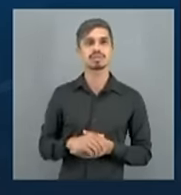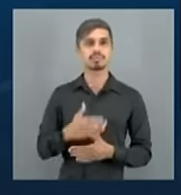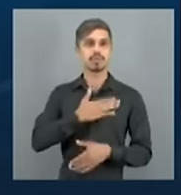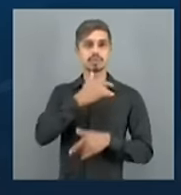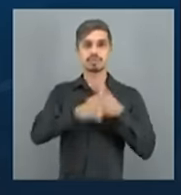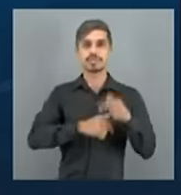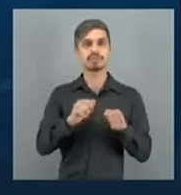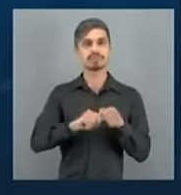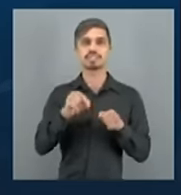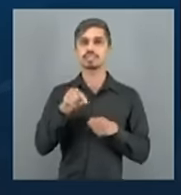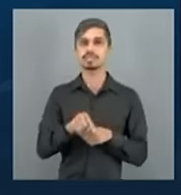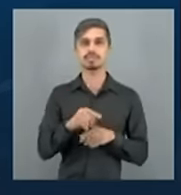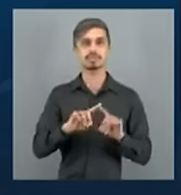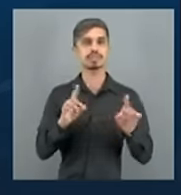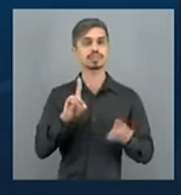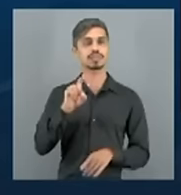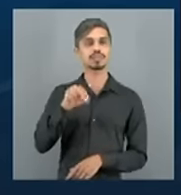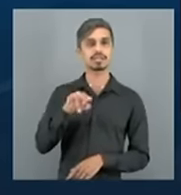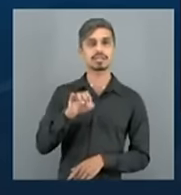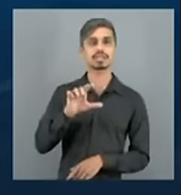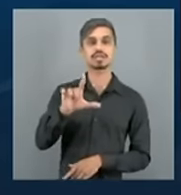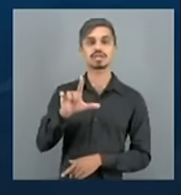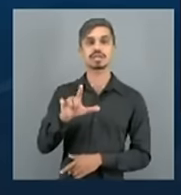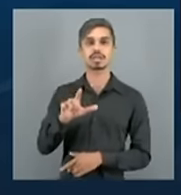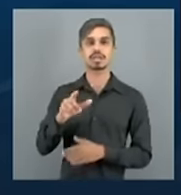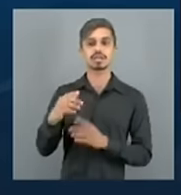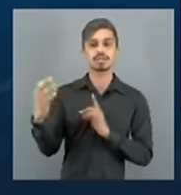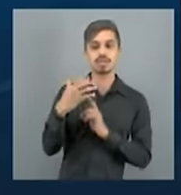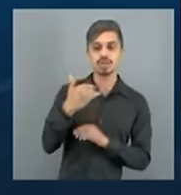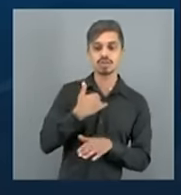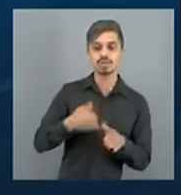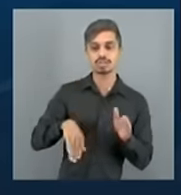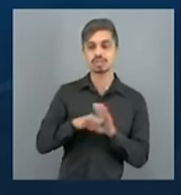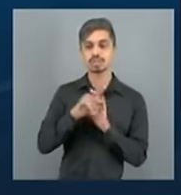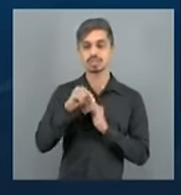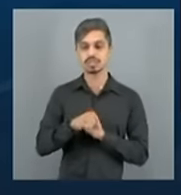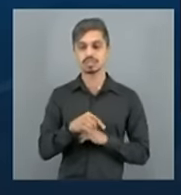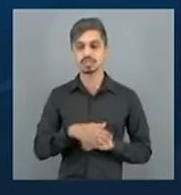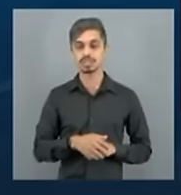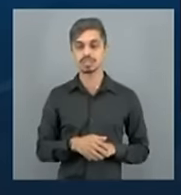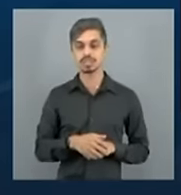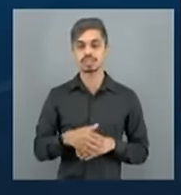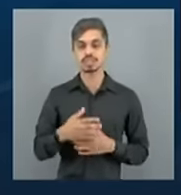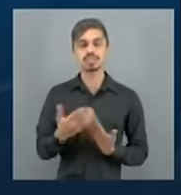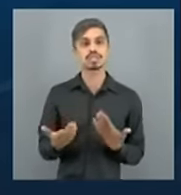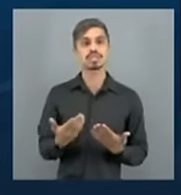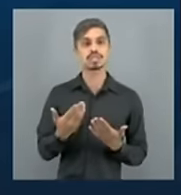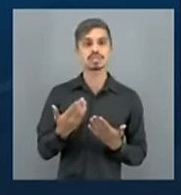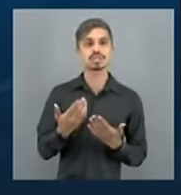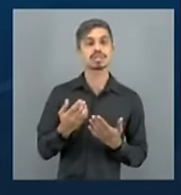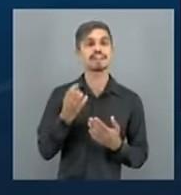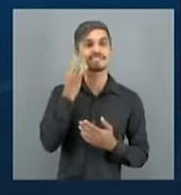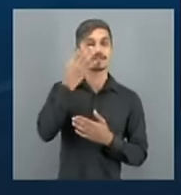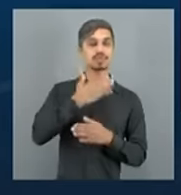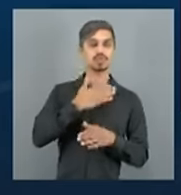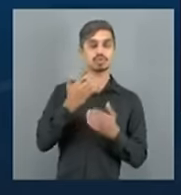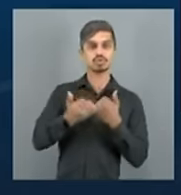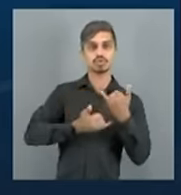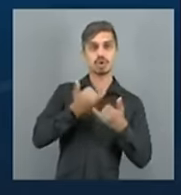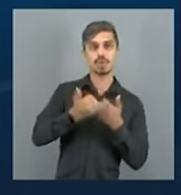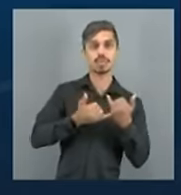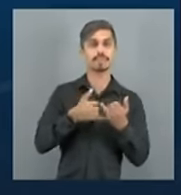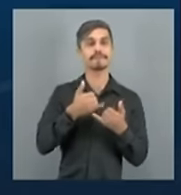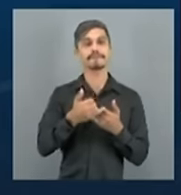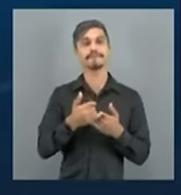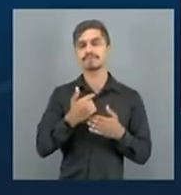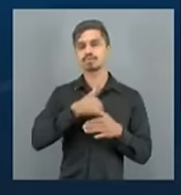fazer isso, mas o Daniel que fez com que eu chegasse nesse clube, o que eu fizesse, e facilitou para mim os jogos, e fala os jogos que eu fiz para você sem